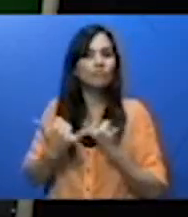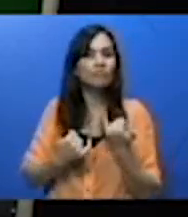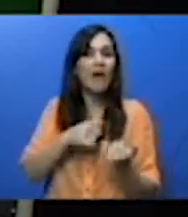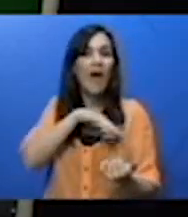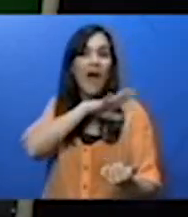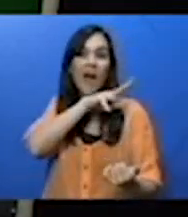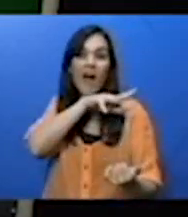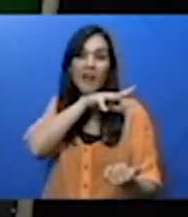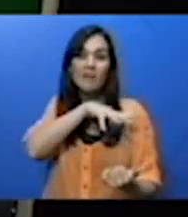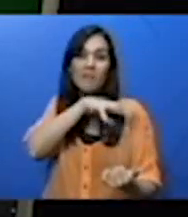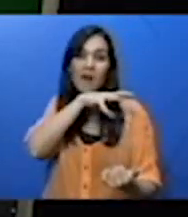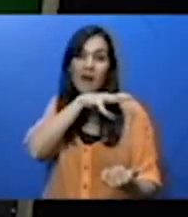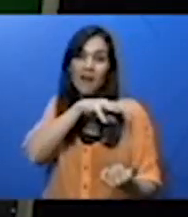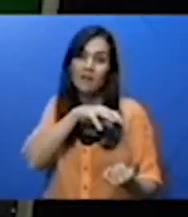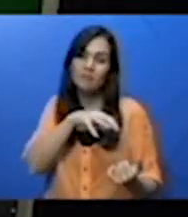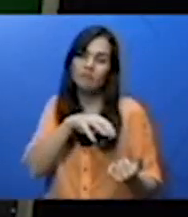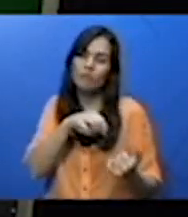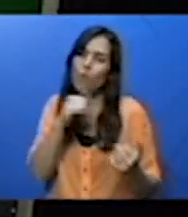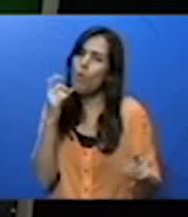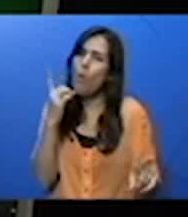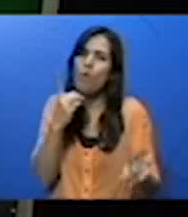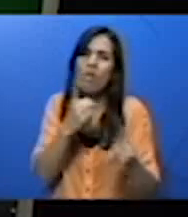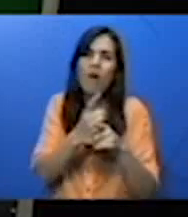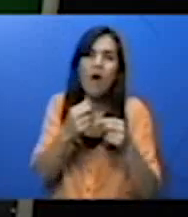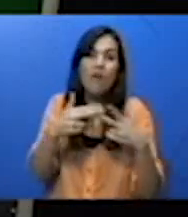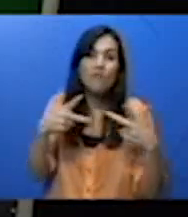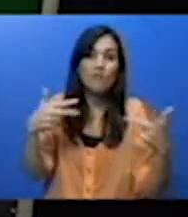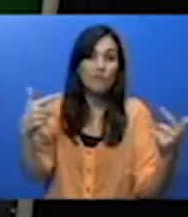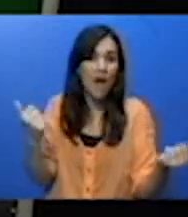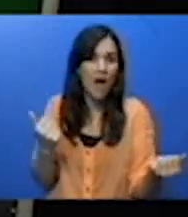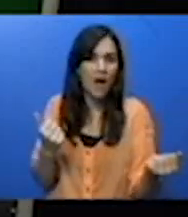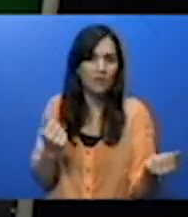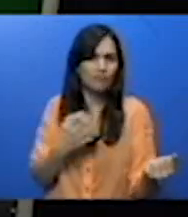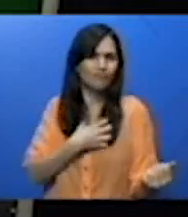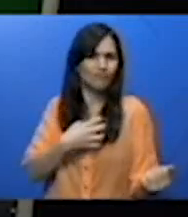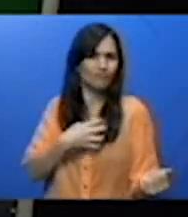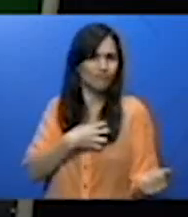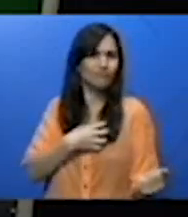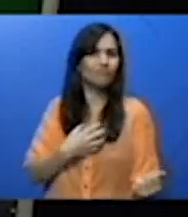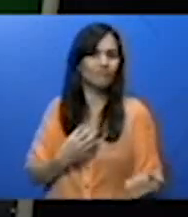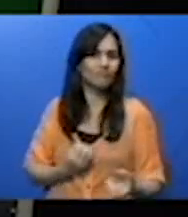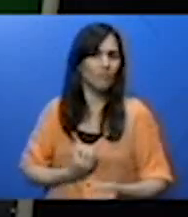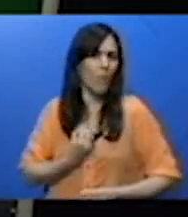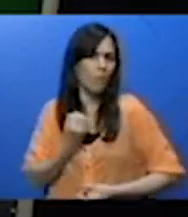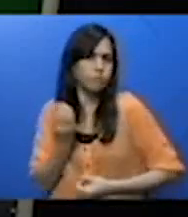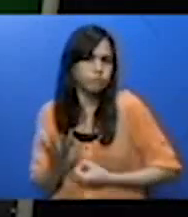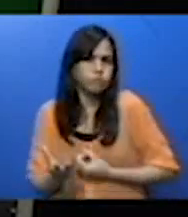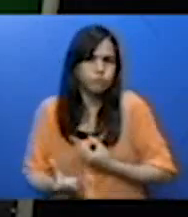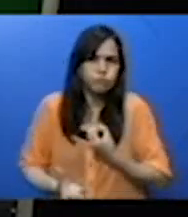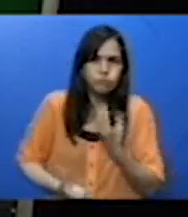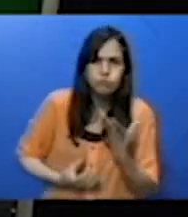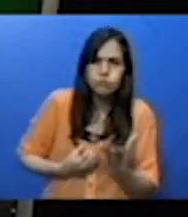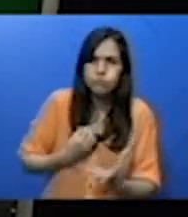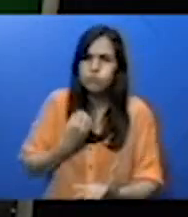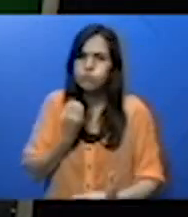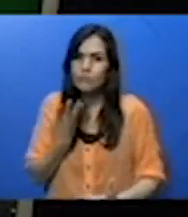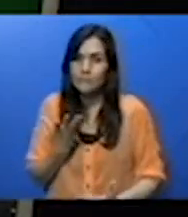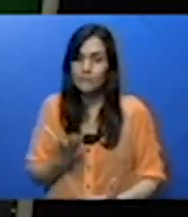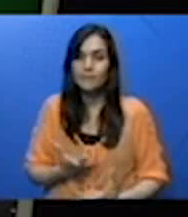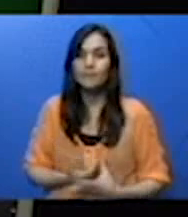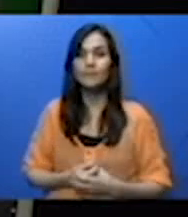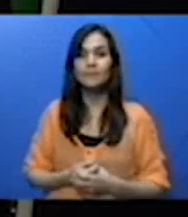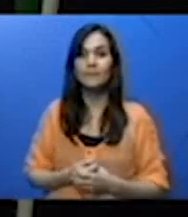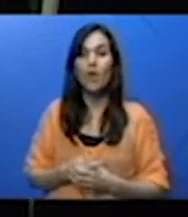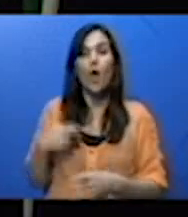animais, tá? Nós encontramos expressões de sentimentos, né, através de um poema, com o uso da poesia.